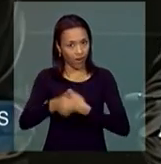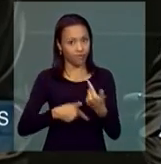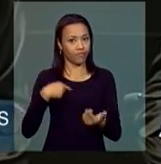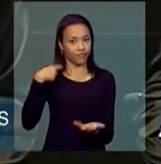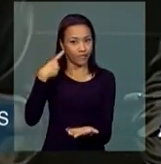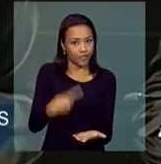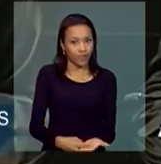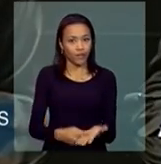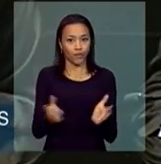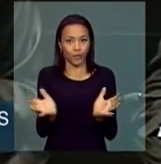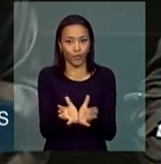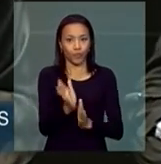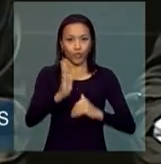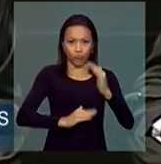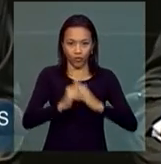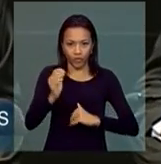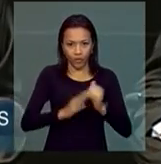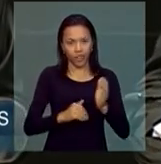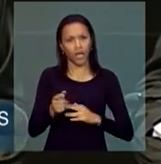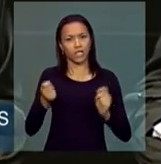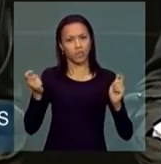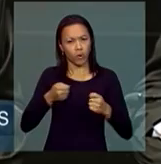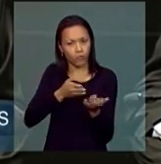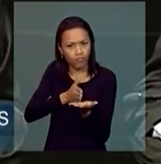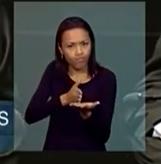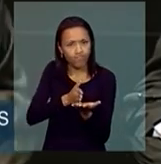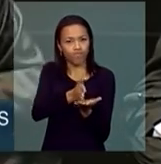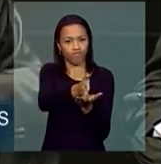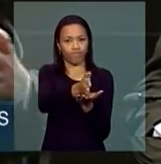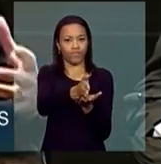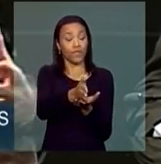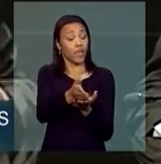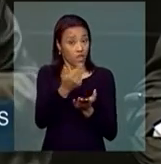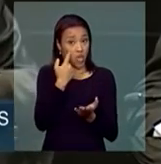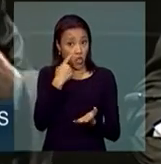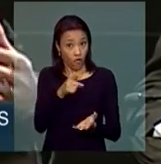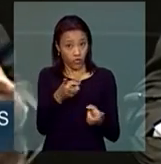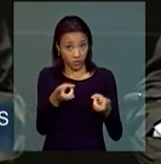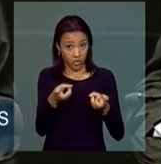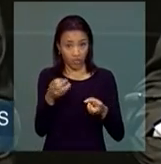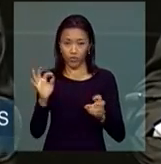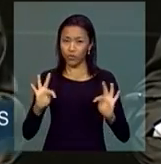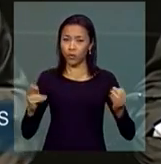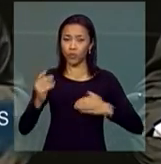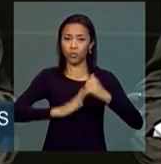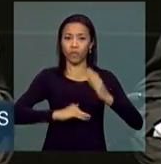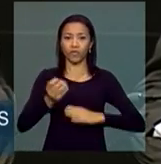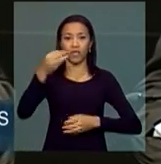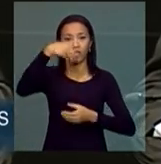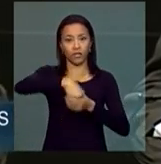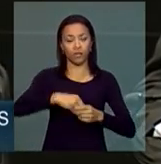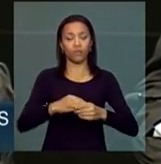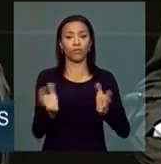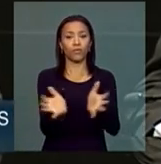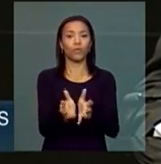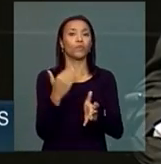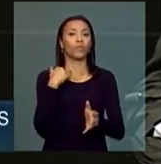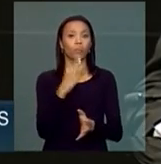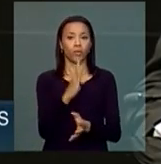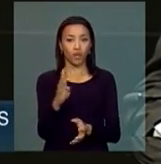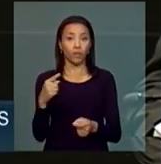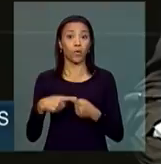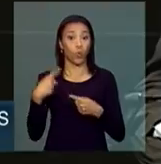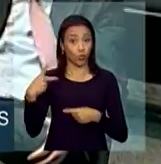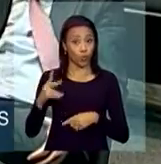tiver equipe, se não tiver determinação. Isso que eu vejo aqui em toda a equipe do banco, em toda a rede, com seu comando, com a